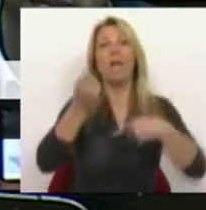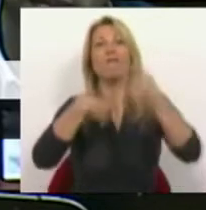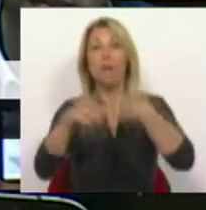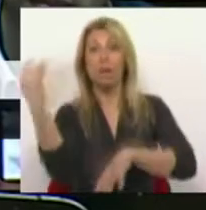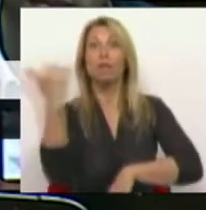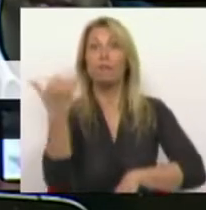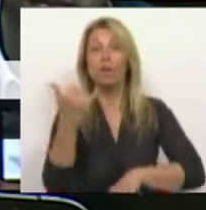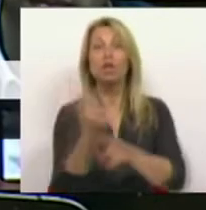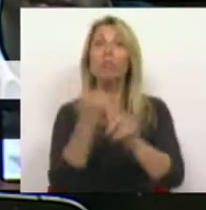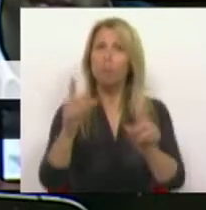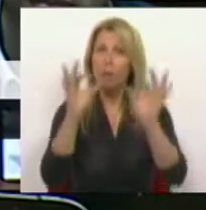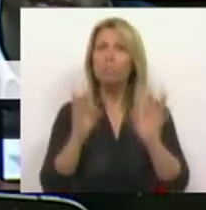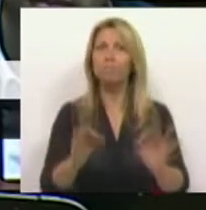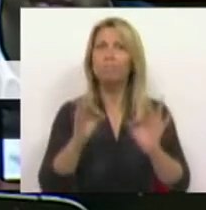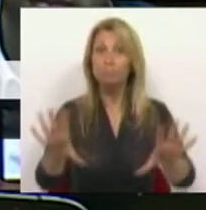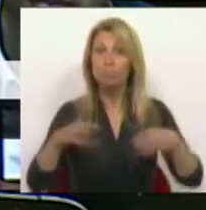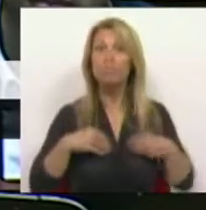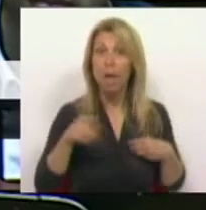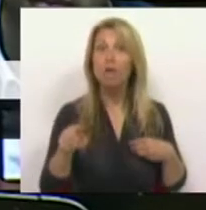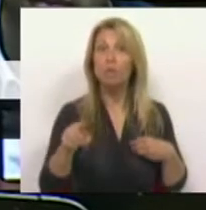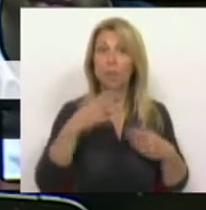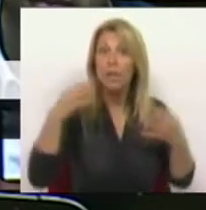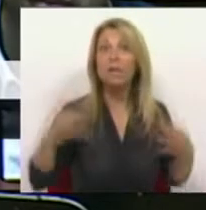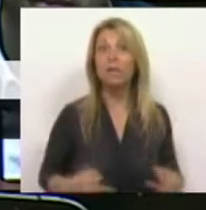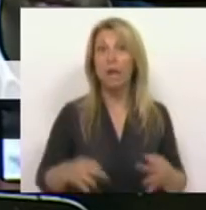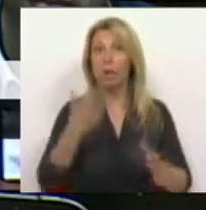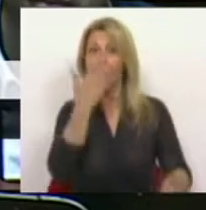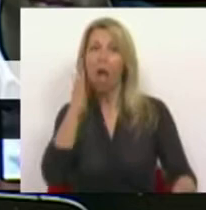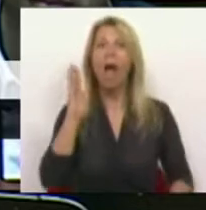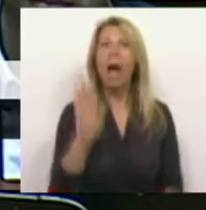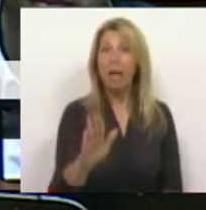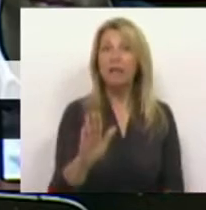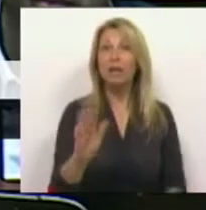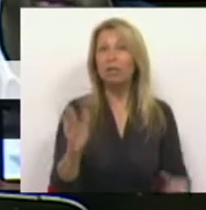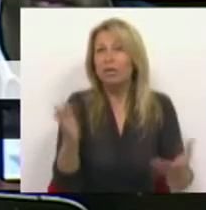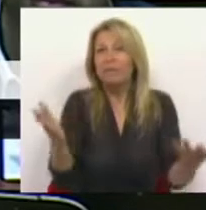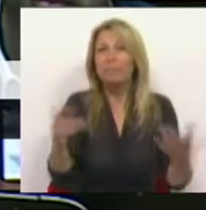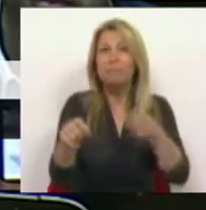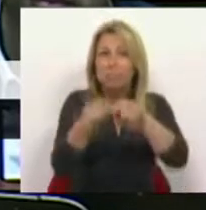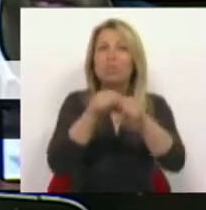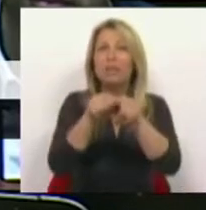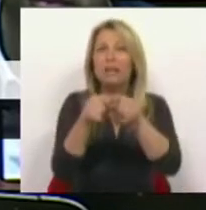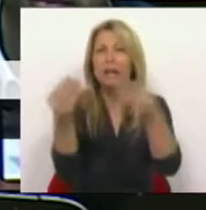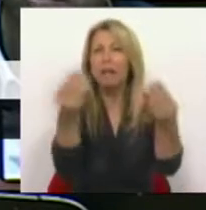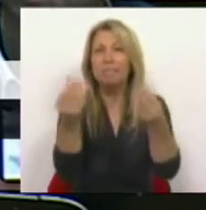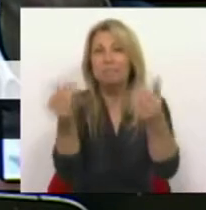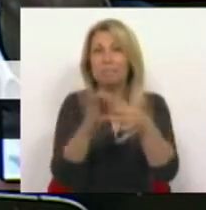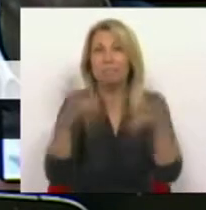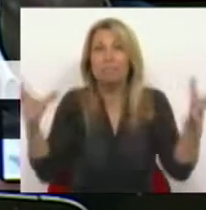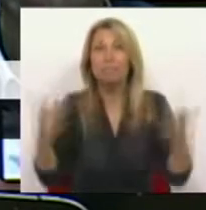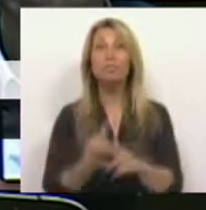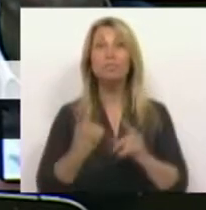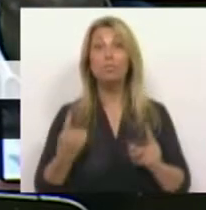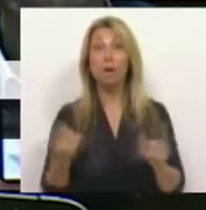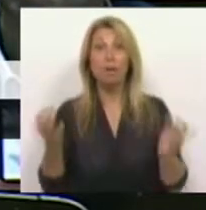terão de admitir, certamente, que essa é uma postura que se reveste de alguma inutilidade política, na medida em que não consagra